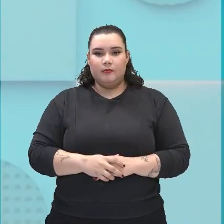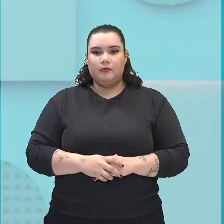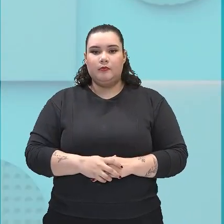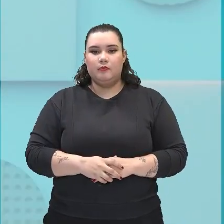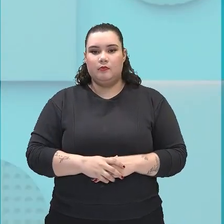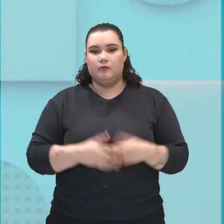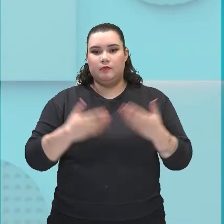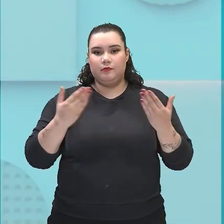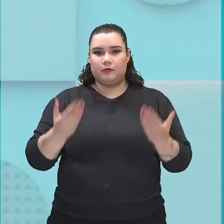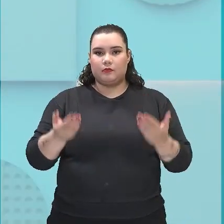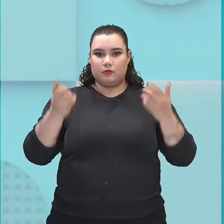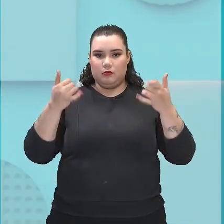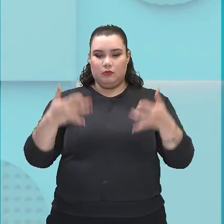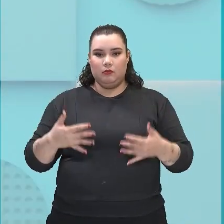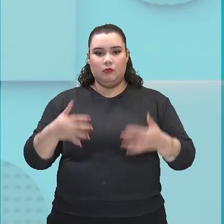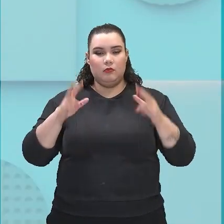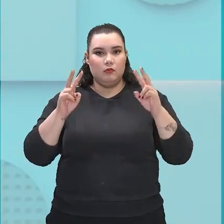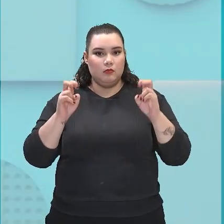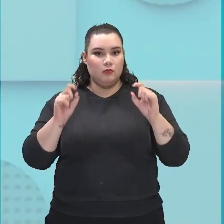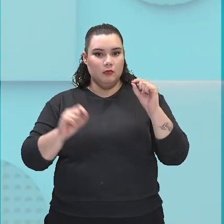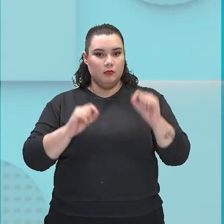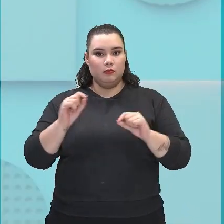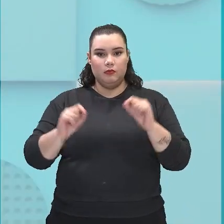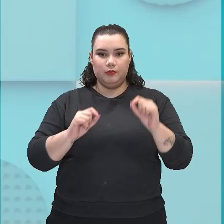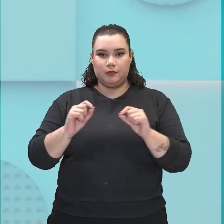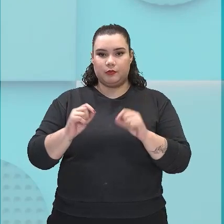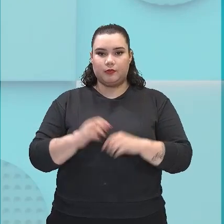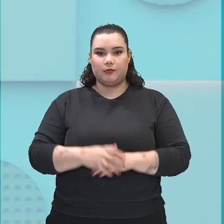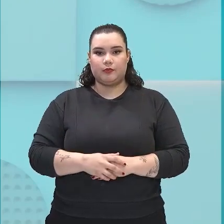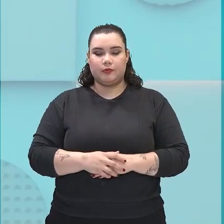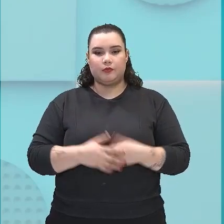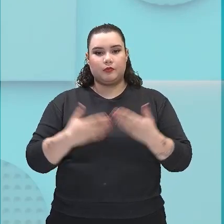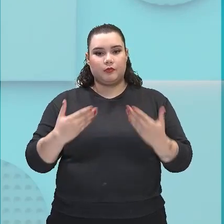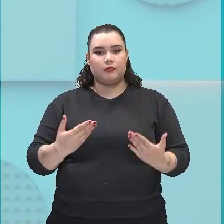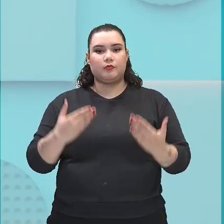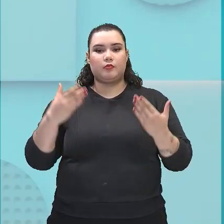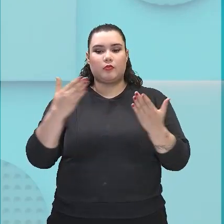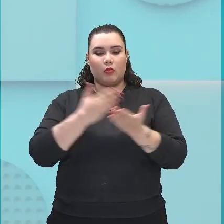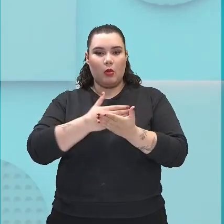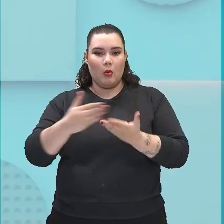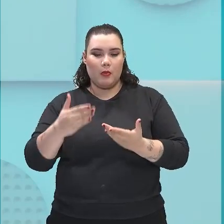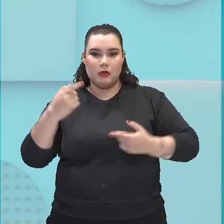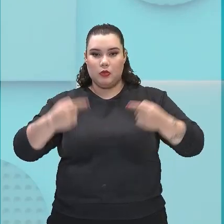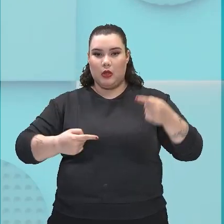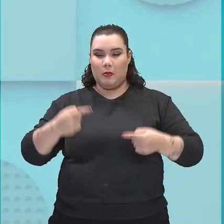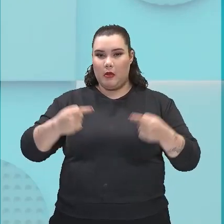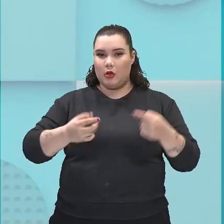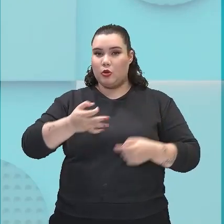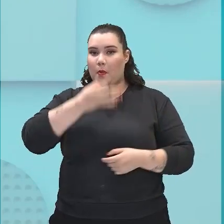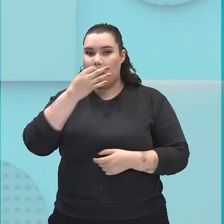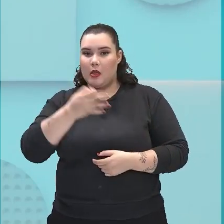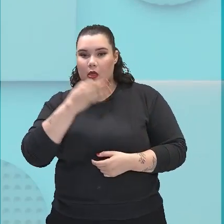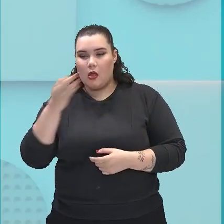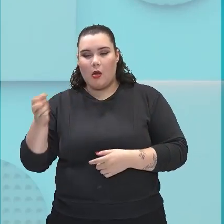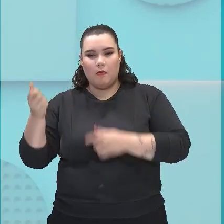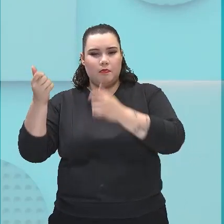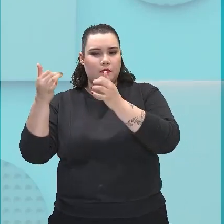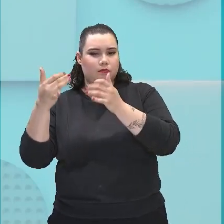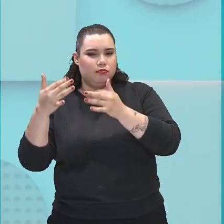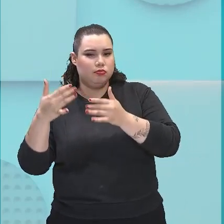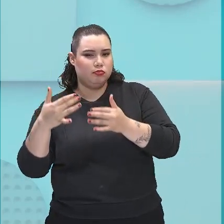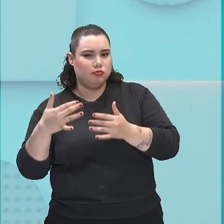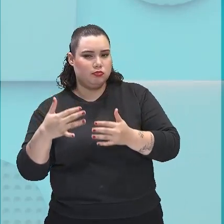falando em um movimento em que, ao ser exposto ao debate, ao ser exposto a determinado ponto de